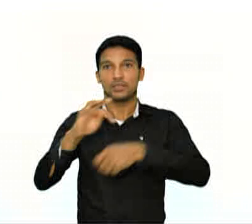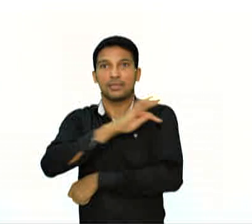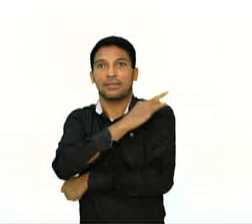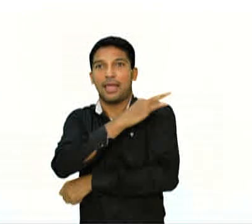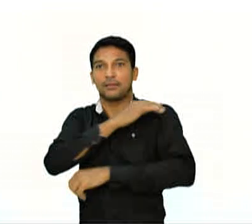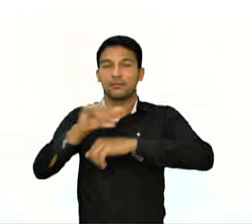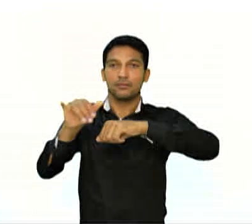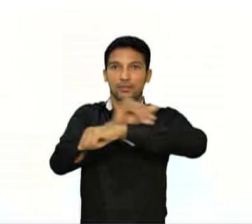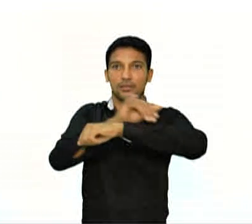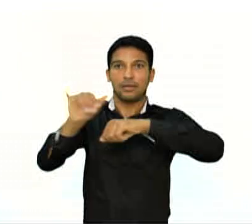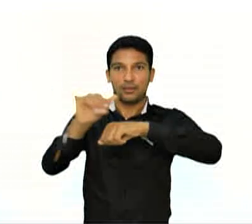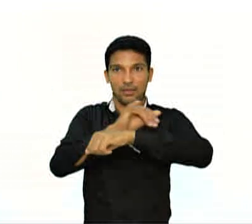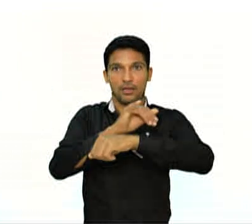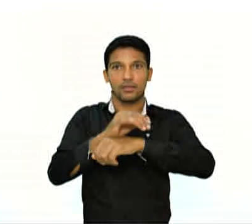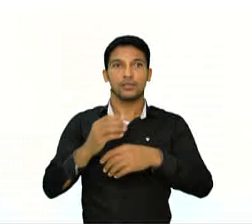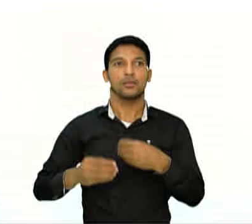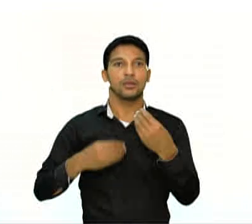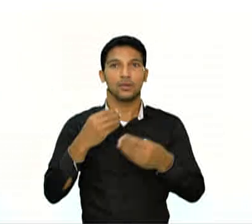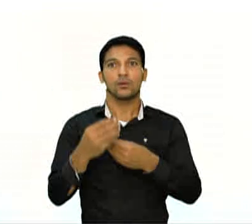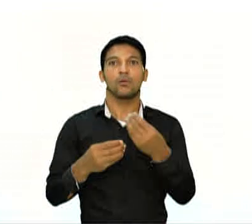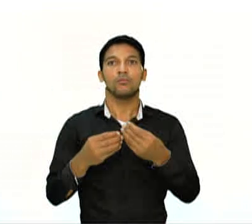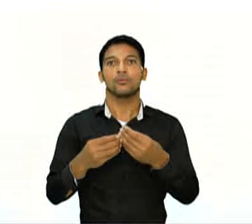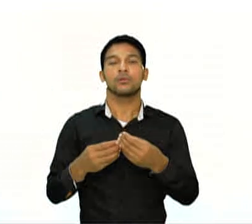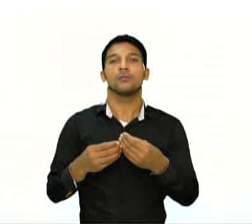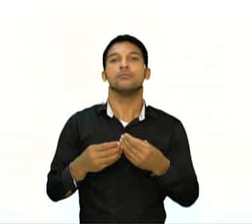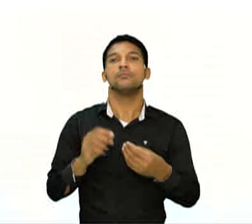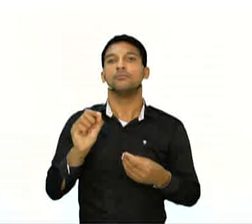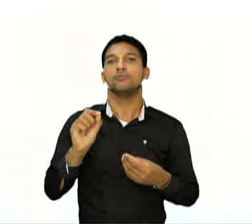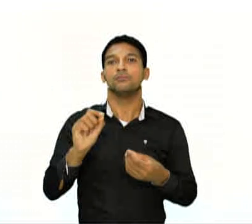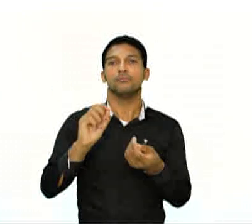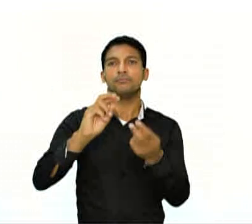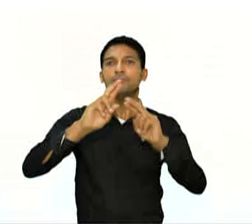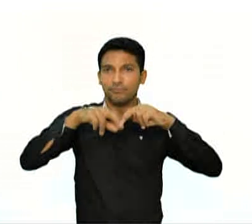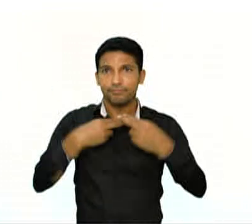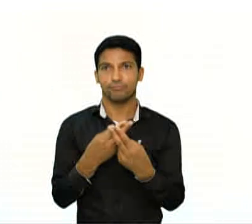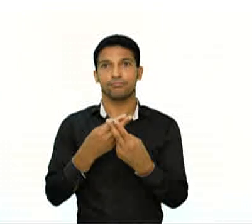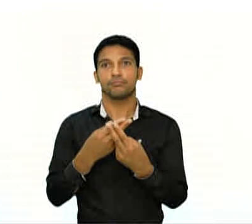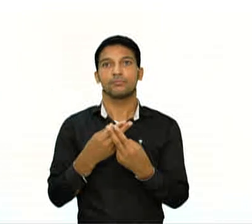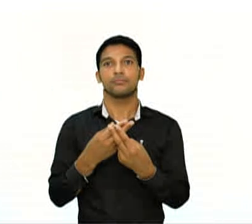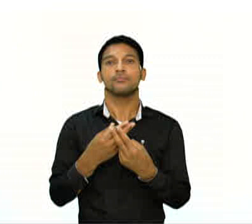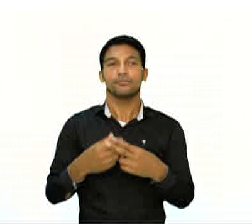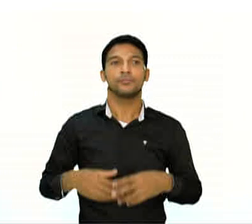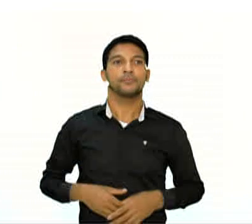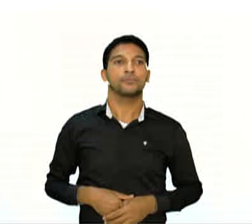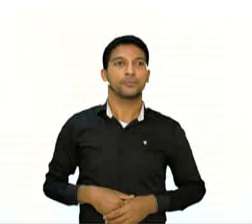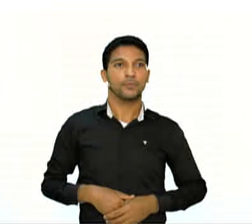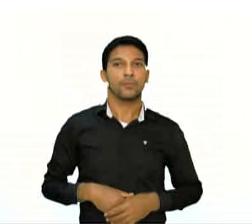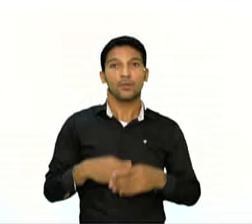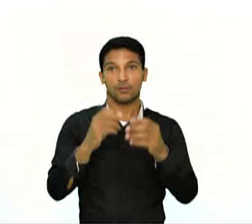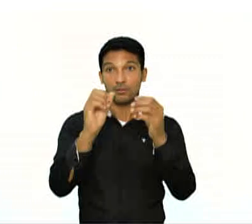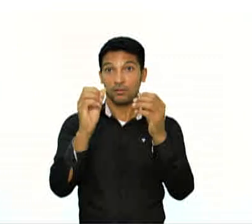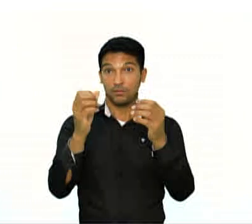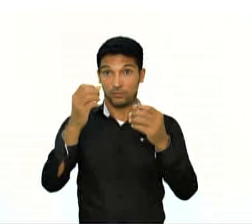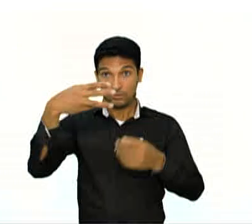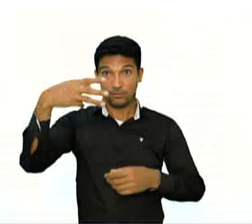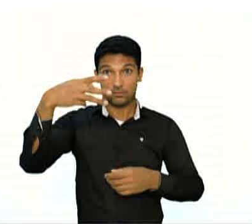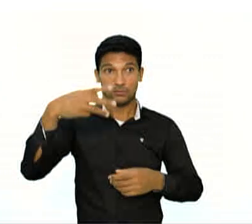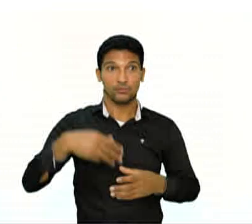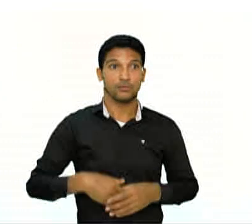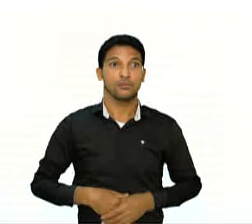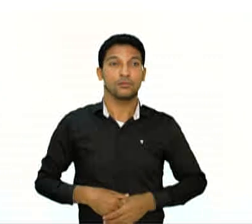assemelham-se ao uso de reciclagem da água em processos industriais. Número 3, os métodos de